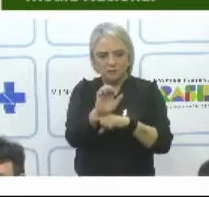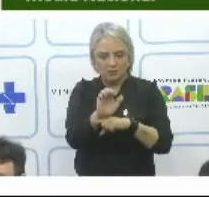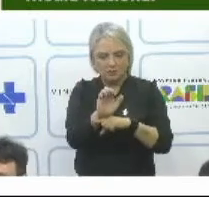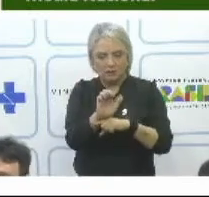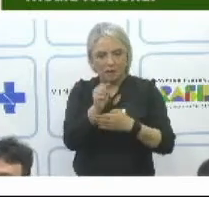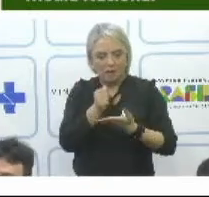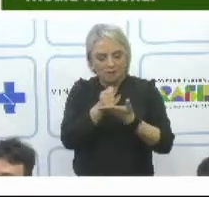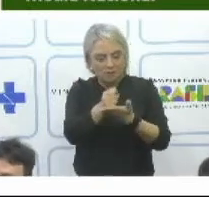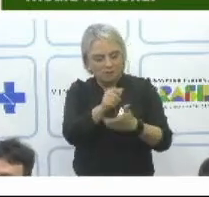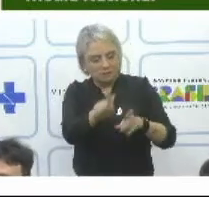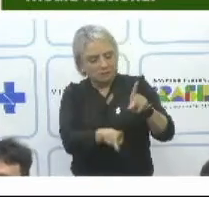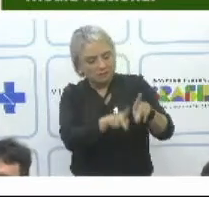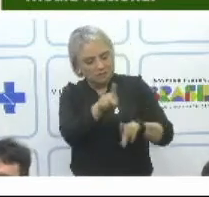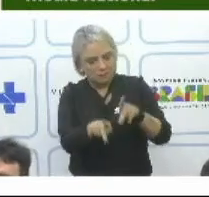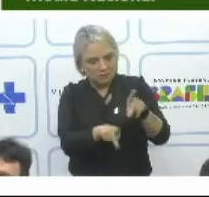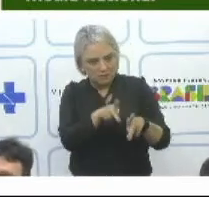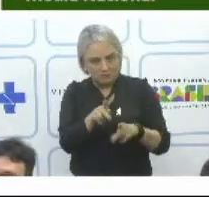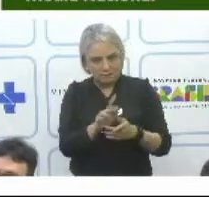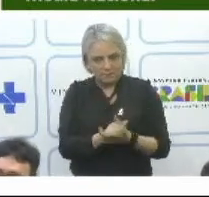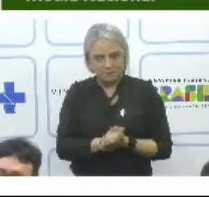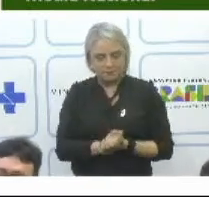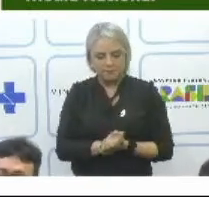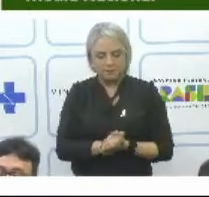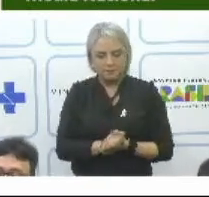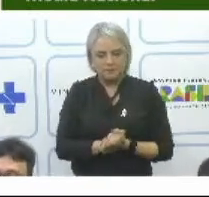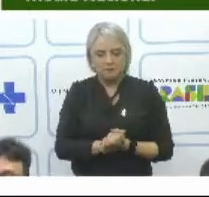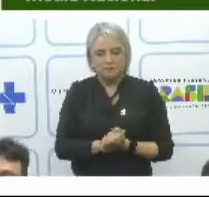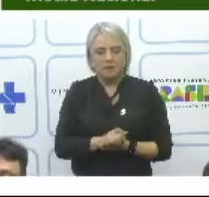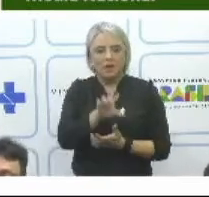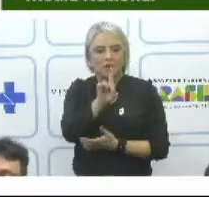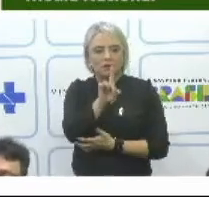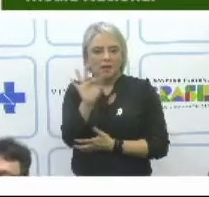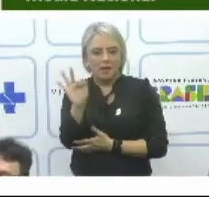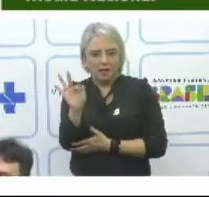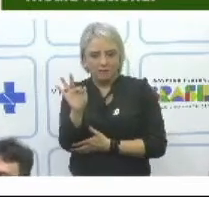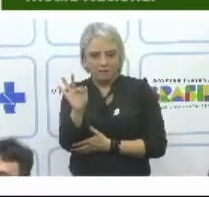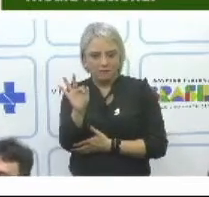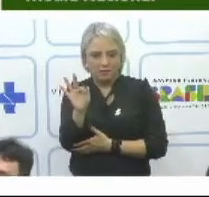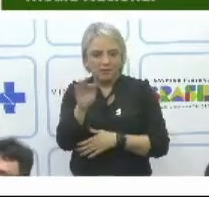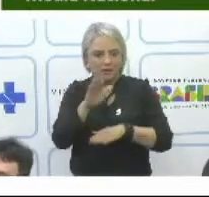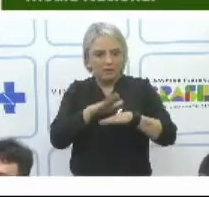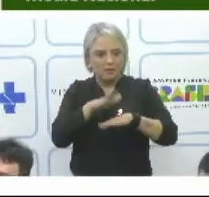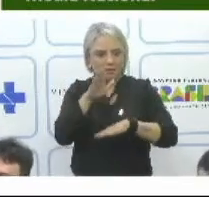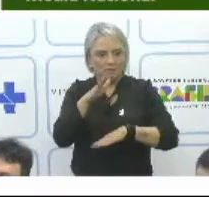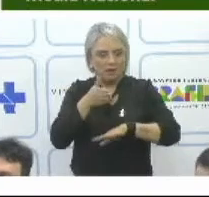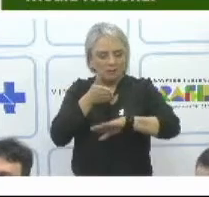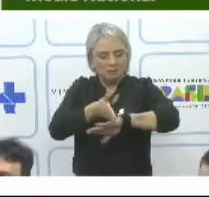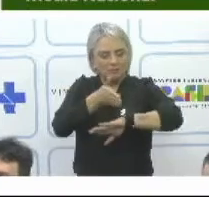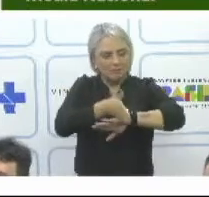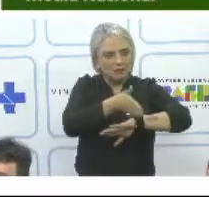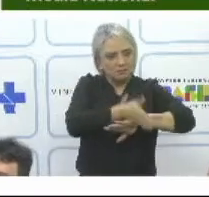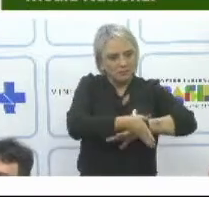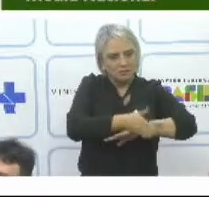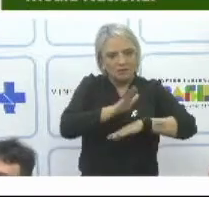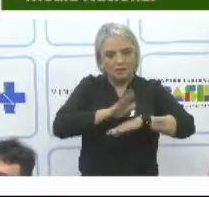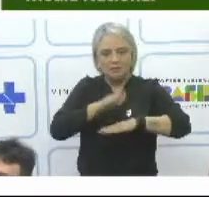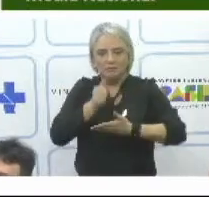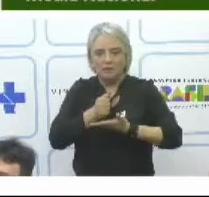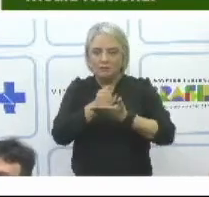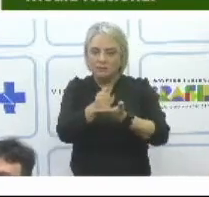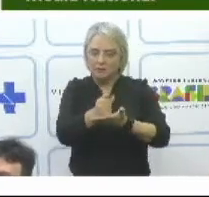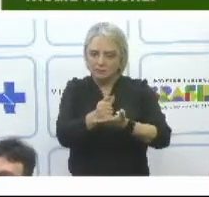a oferta pela população, né? Nesse sentido, o Distrito Federal é o que tem mais participantes, né, e mais oferta